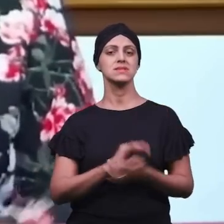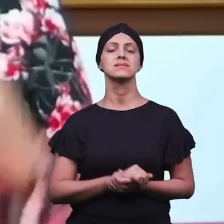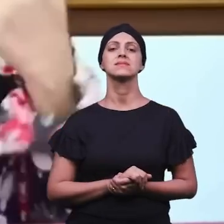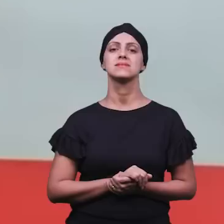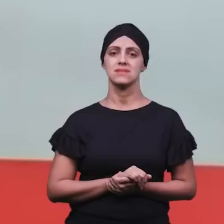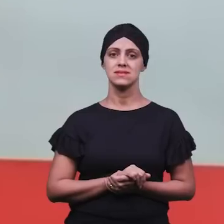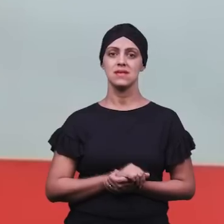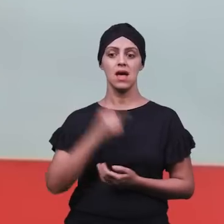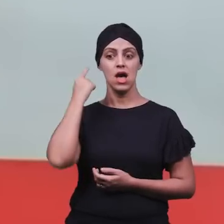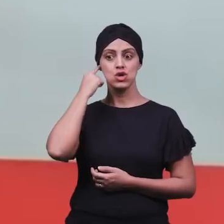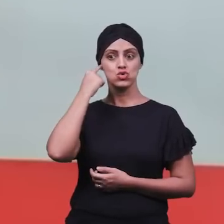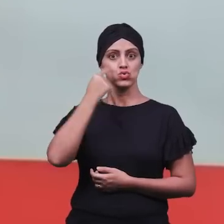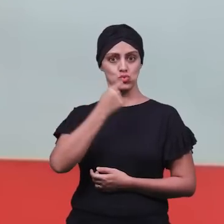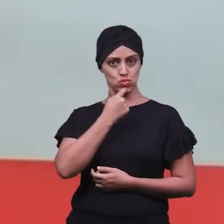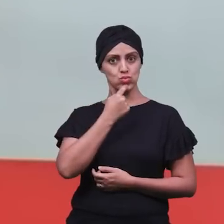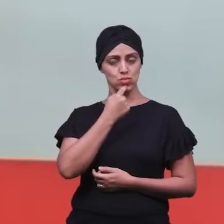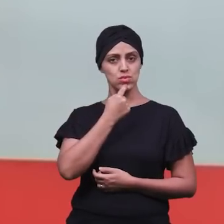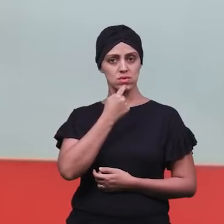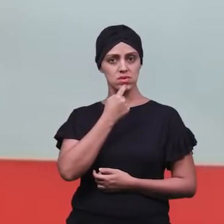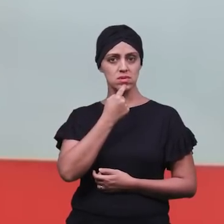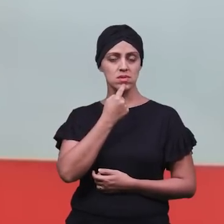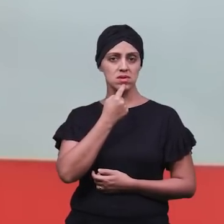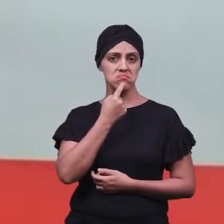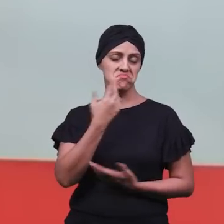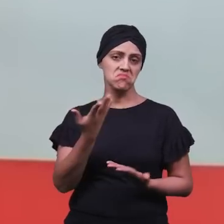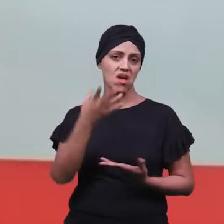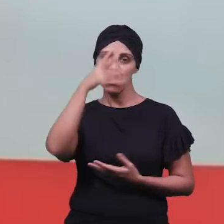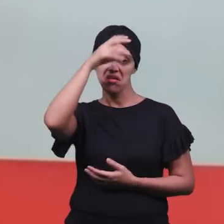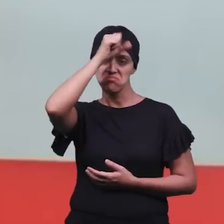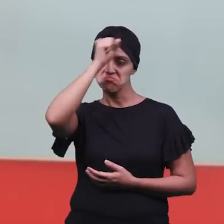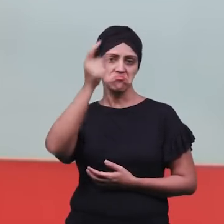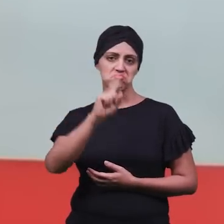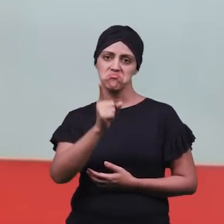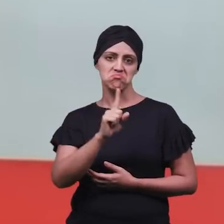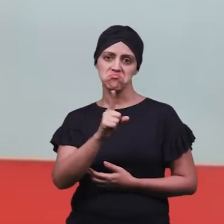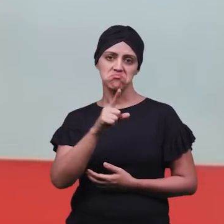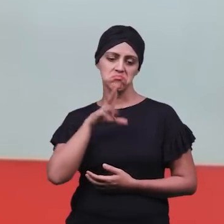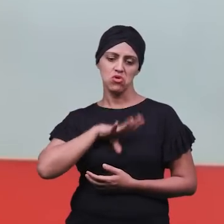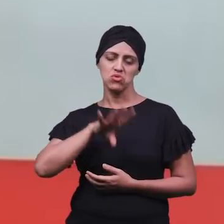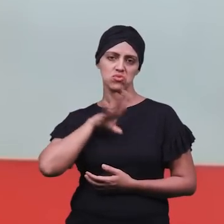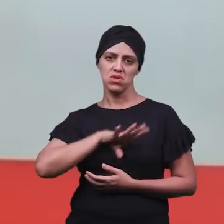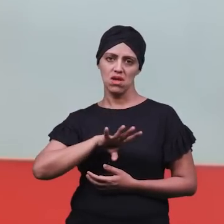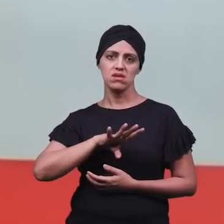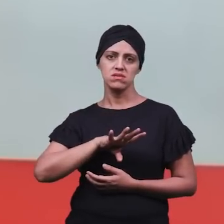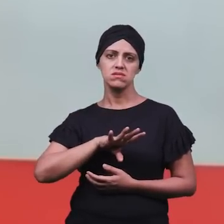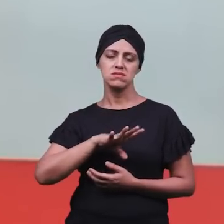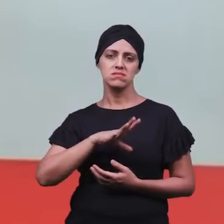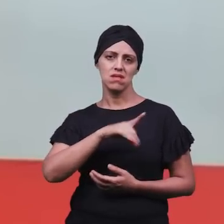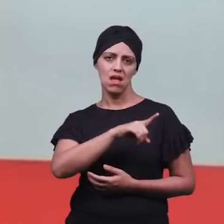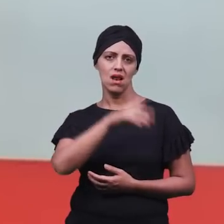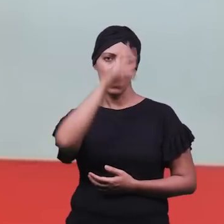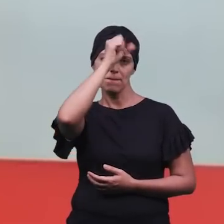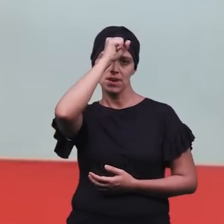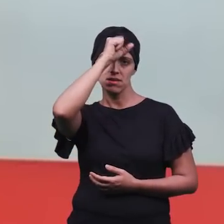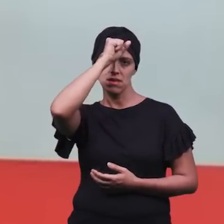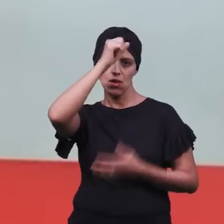Ela é surda, né? Com isso ela não aprendeu nosso vocabulário e ela aprendeu